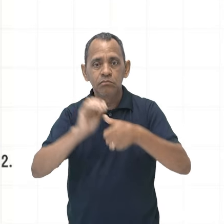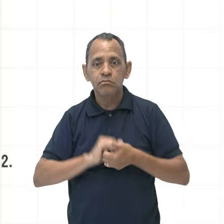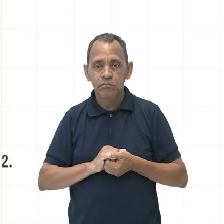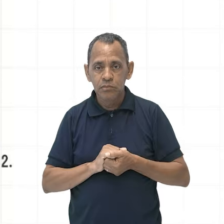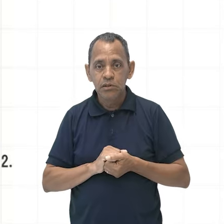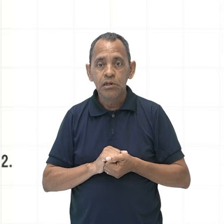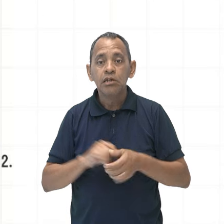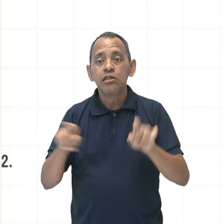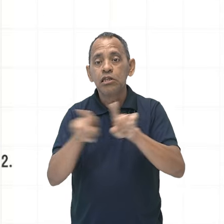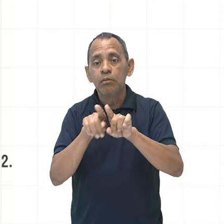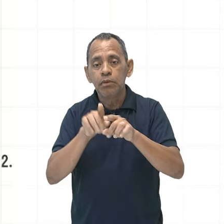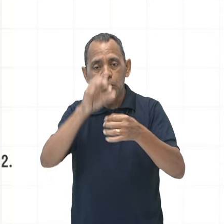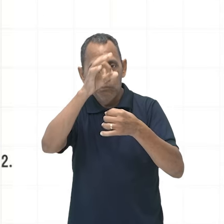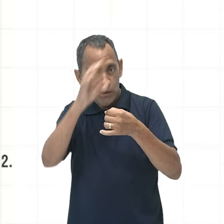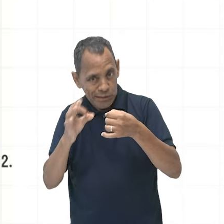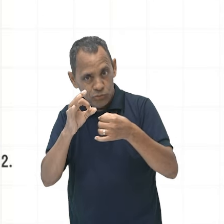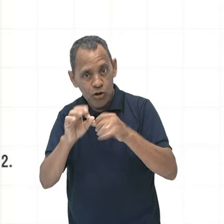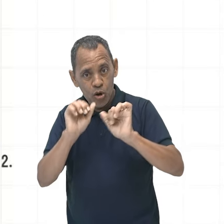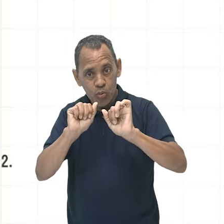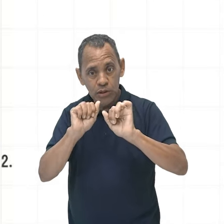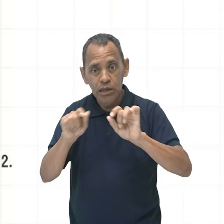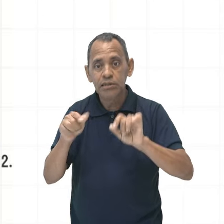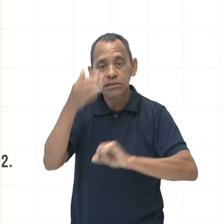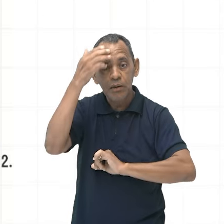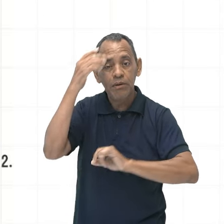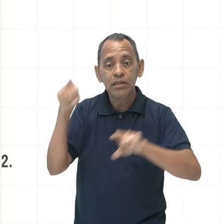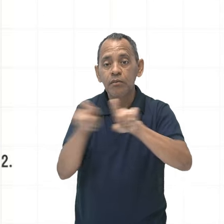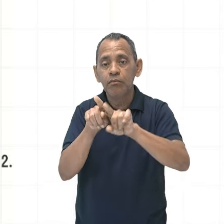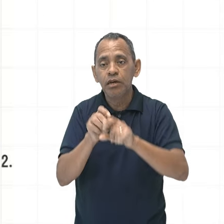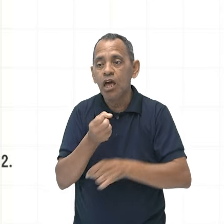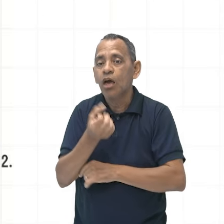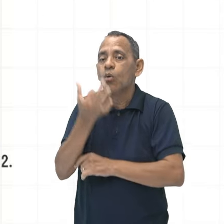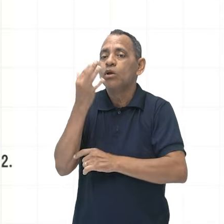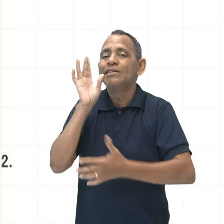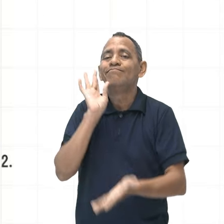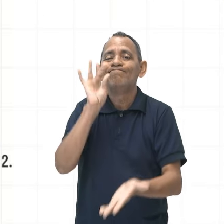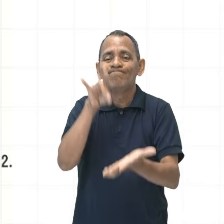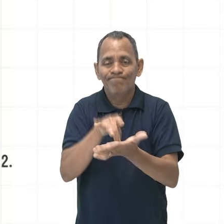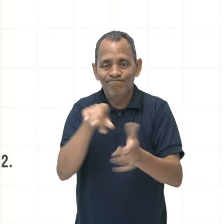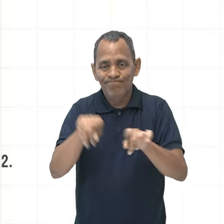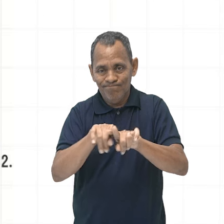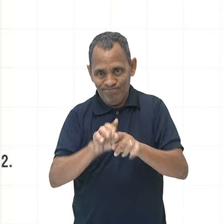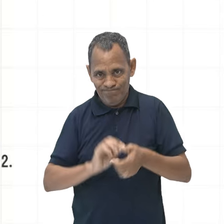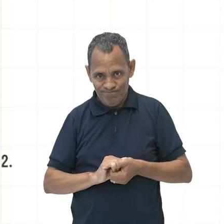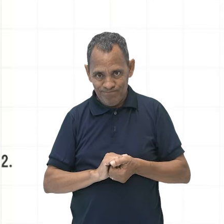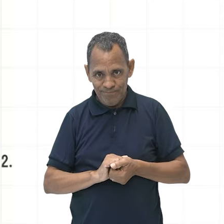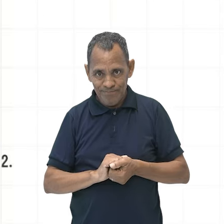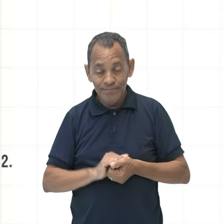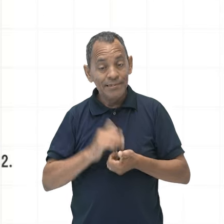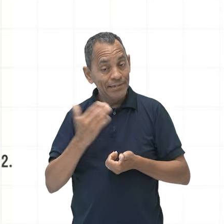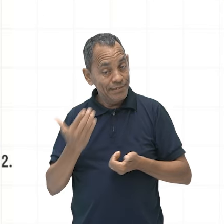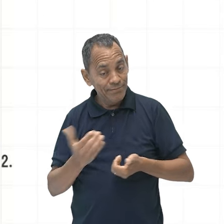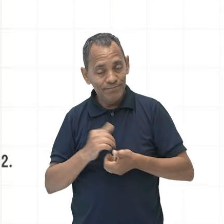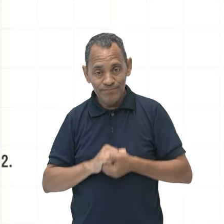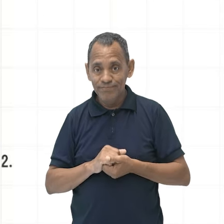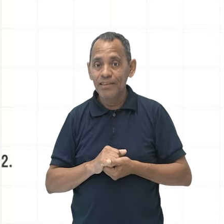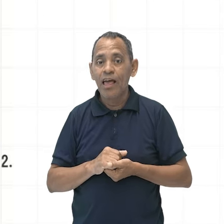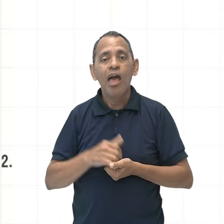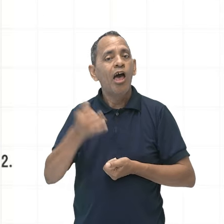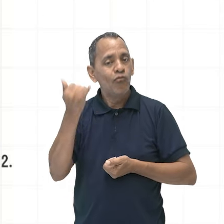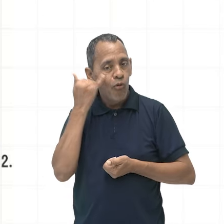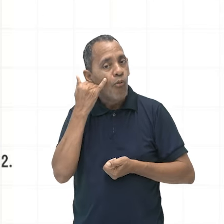além do percentual, a gente pudesse saber também as quantidades exatas, né? Então, essas são